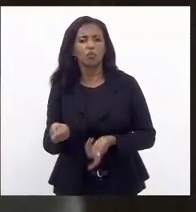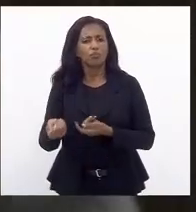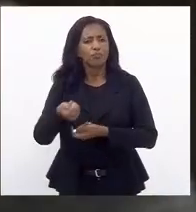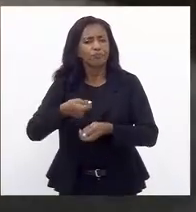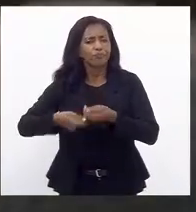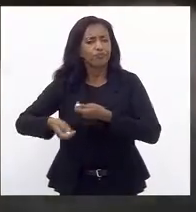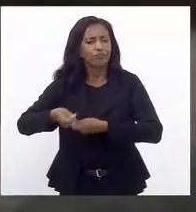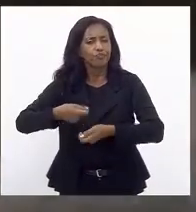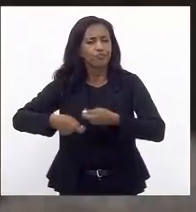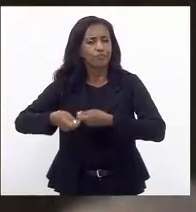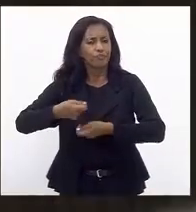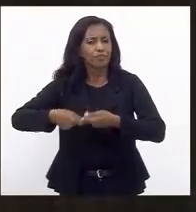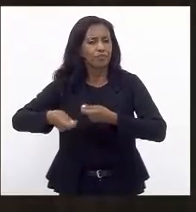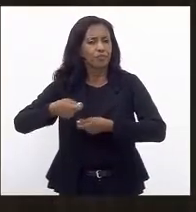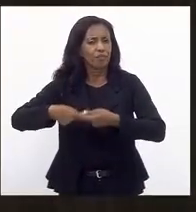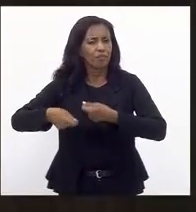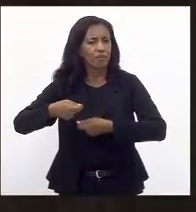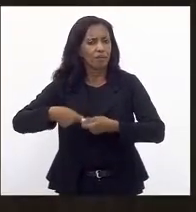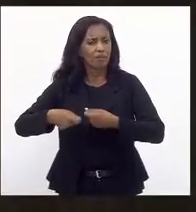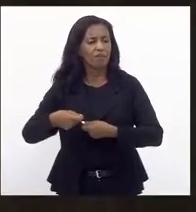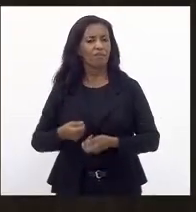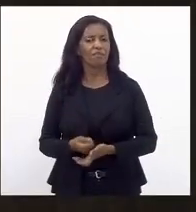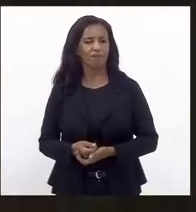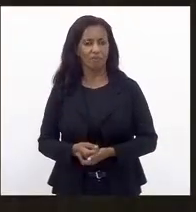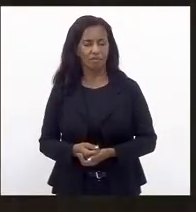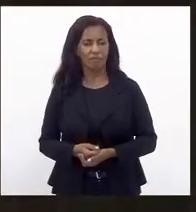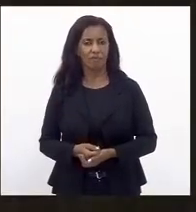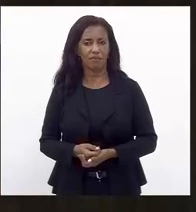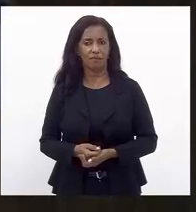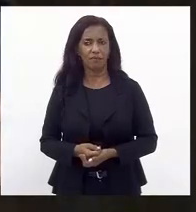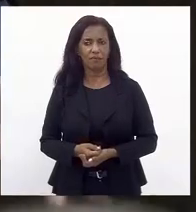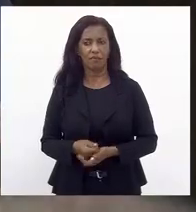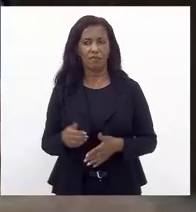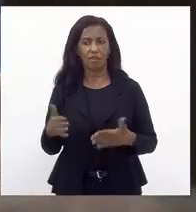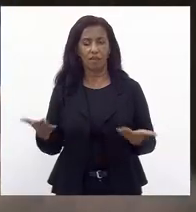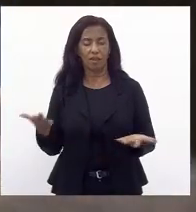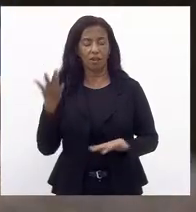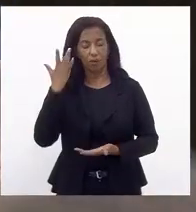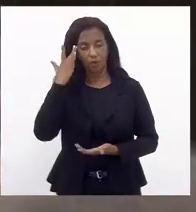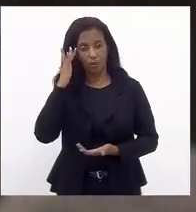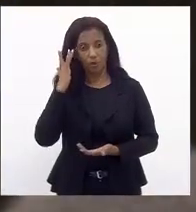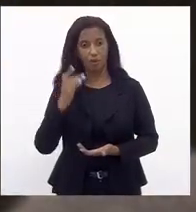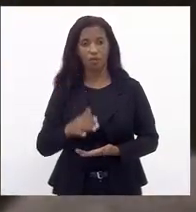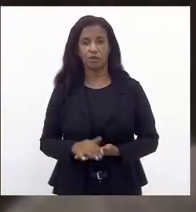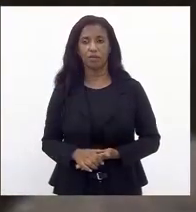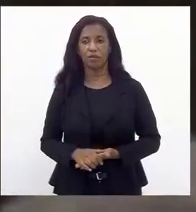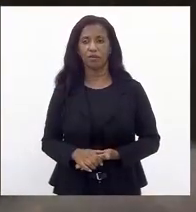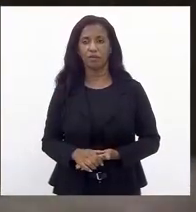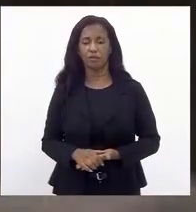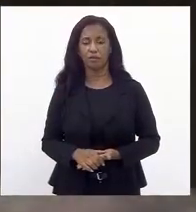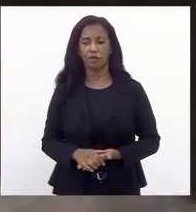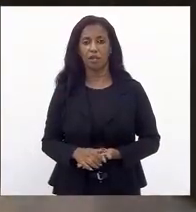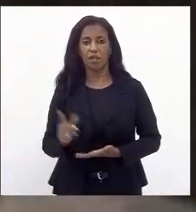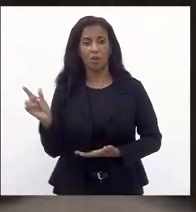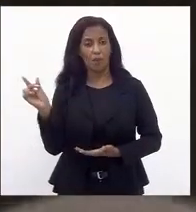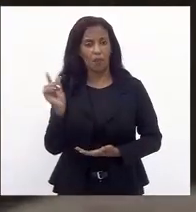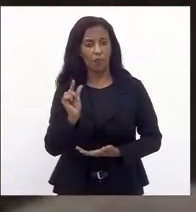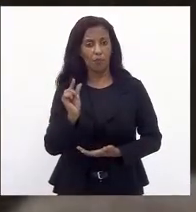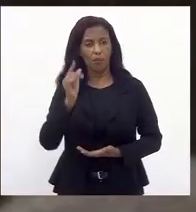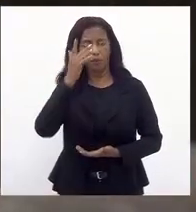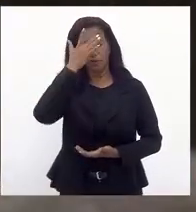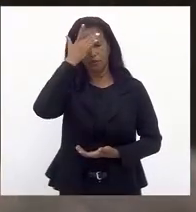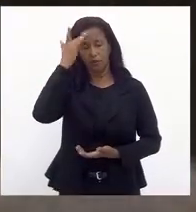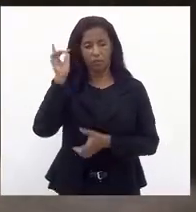a financeirização do Capital Então eu acho que poucos aqui